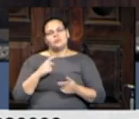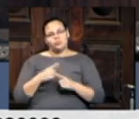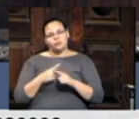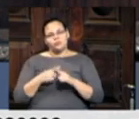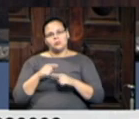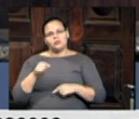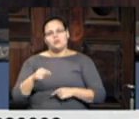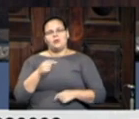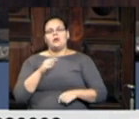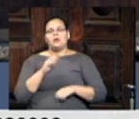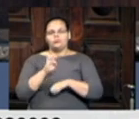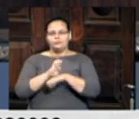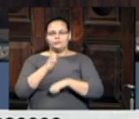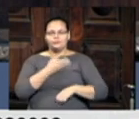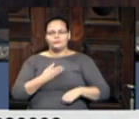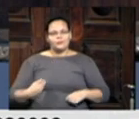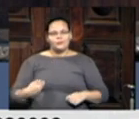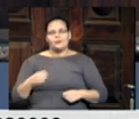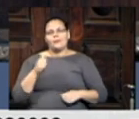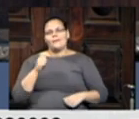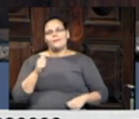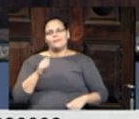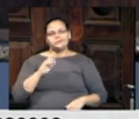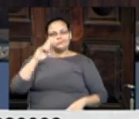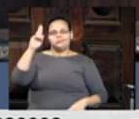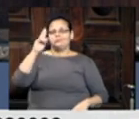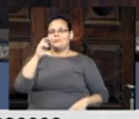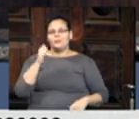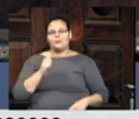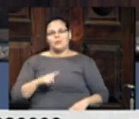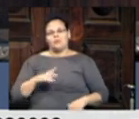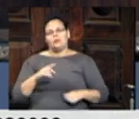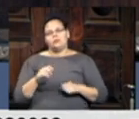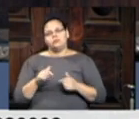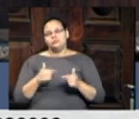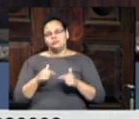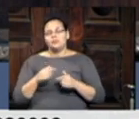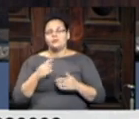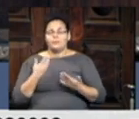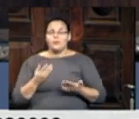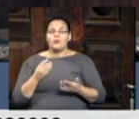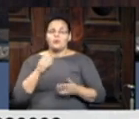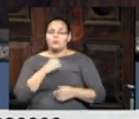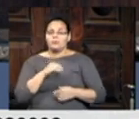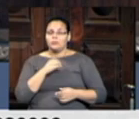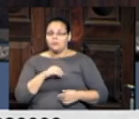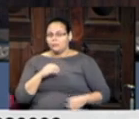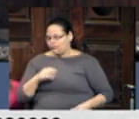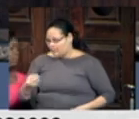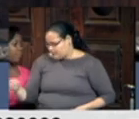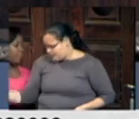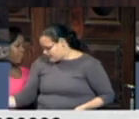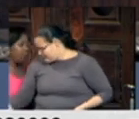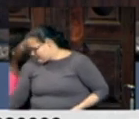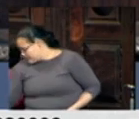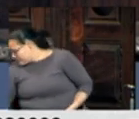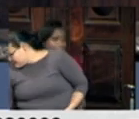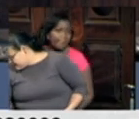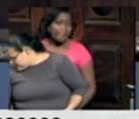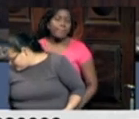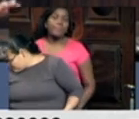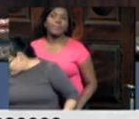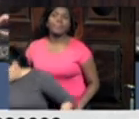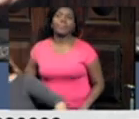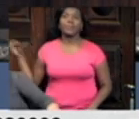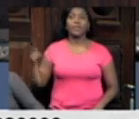Estado. E, com isso, deixar de ter o direito legítimo ao seu pagamento. E, nesse sentido, nós vimos